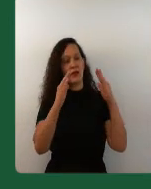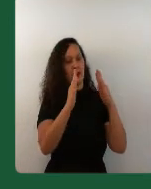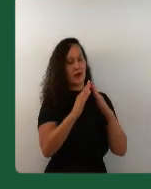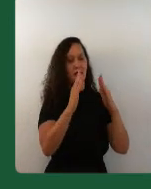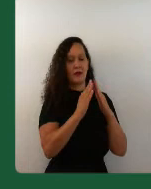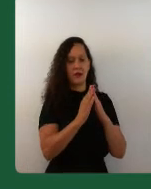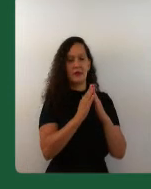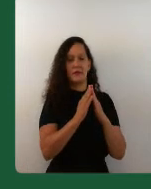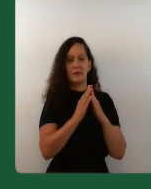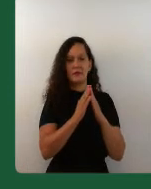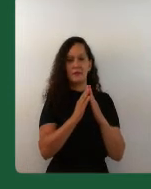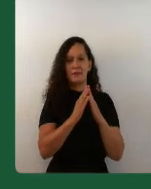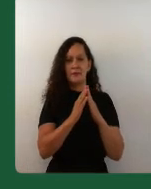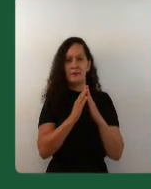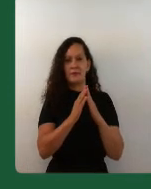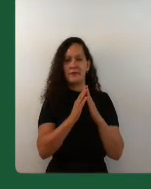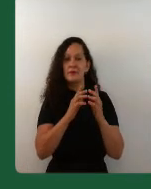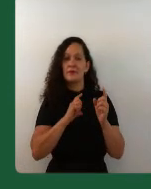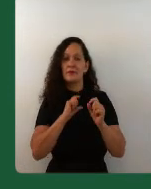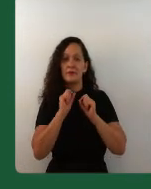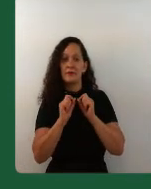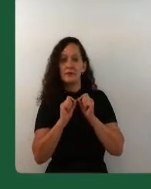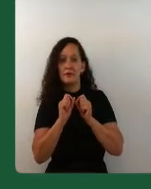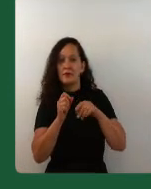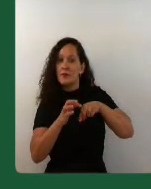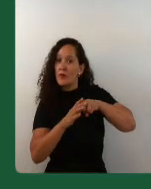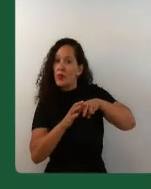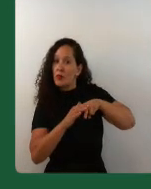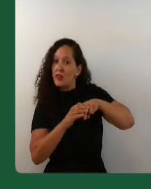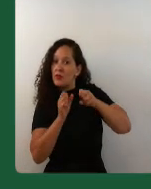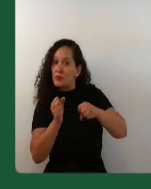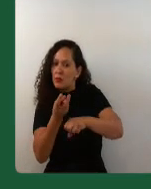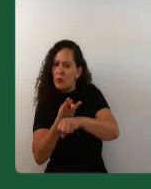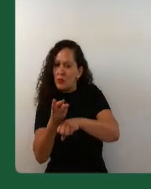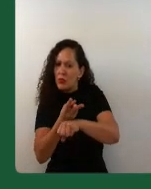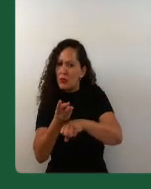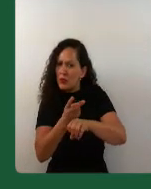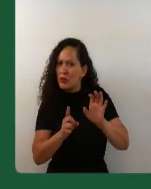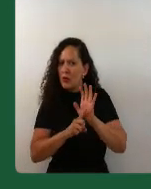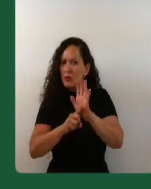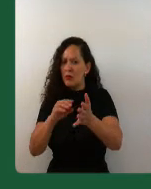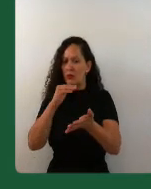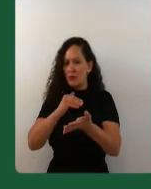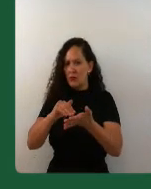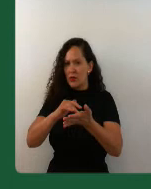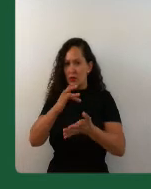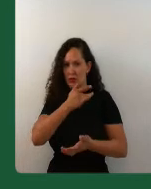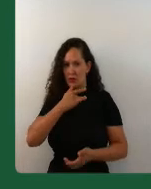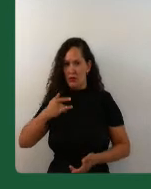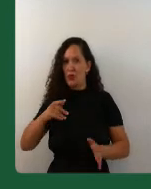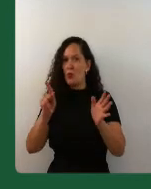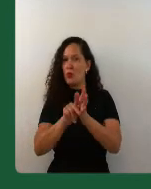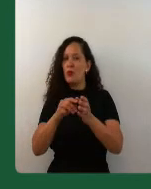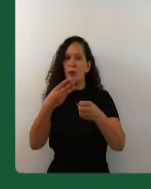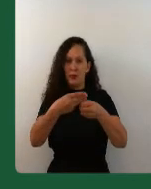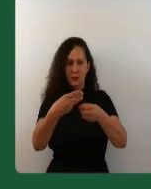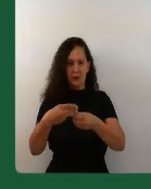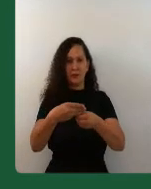domicílio, o paciente pode procurar esse recurso na Secretaria de Saúde do seu